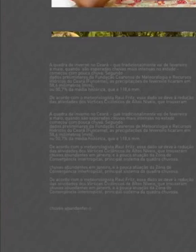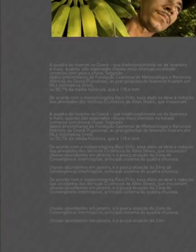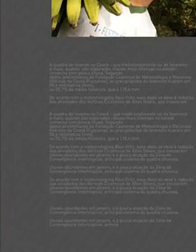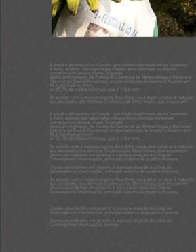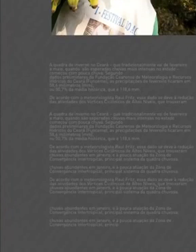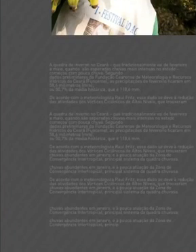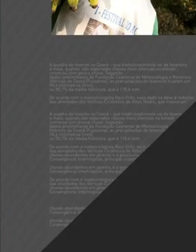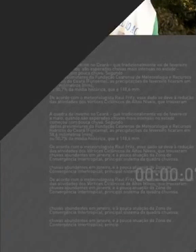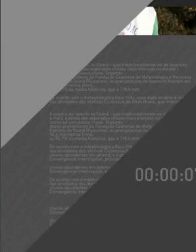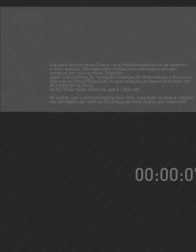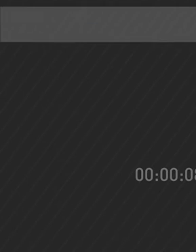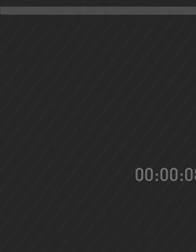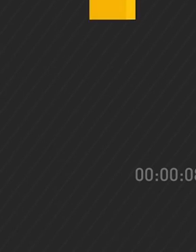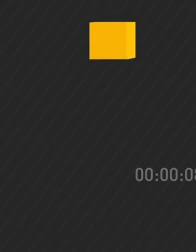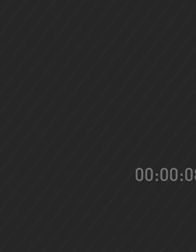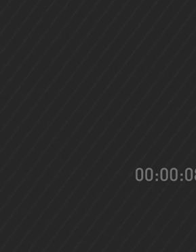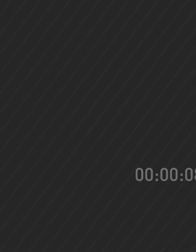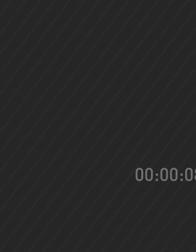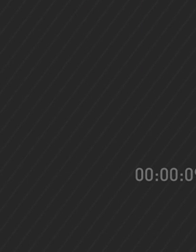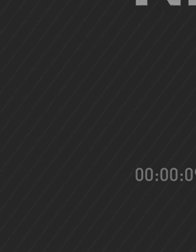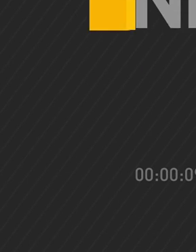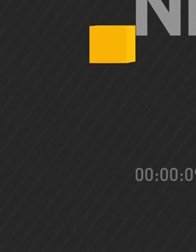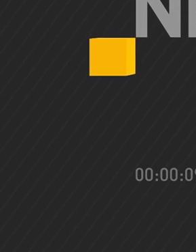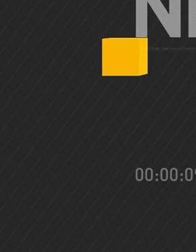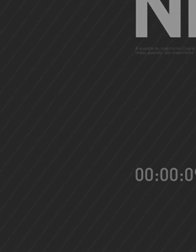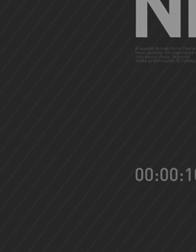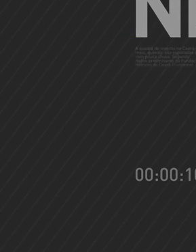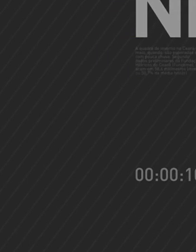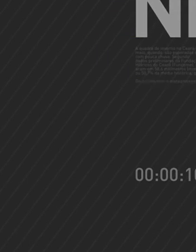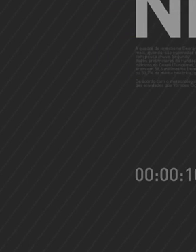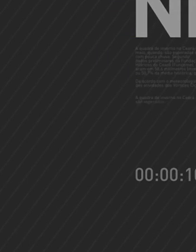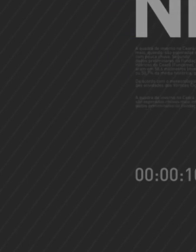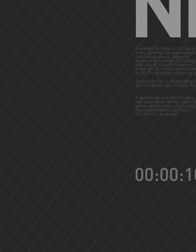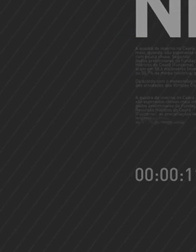e o E aí